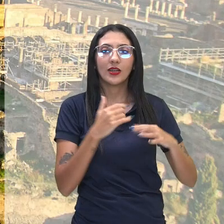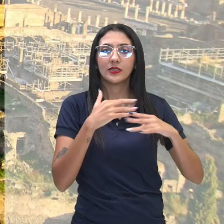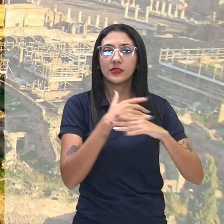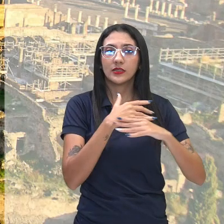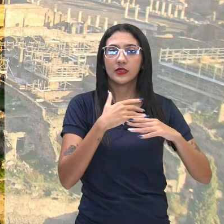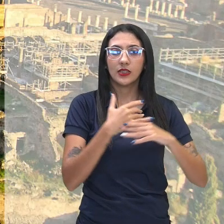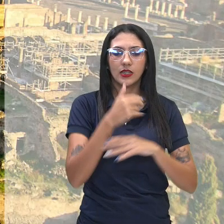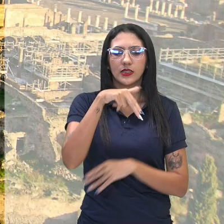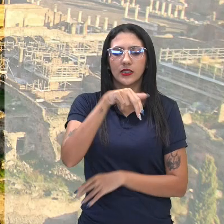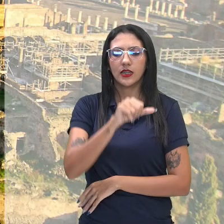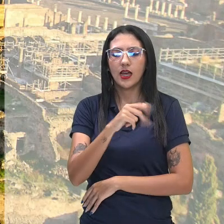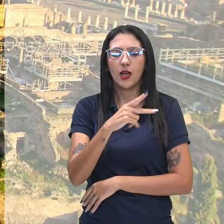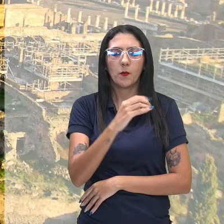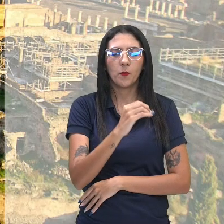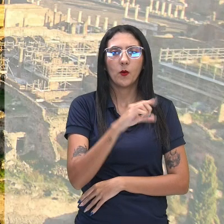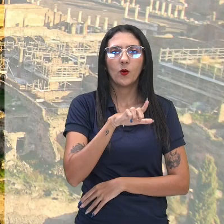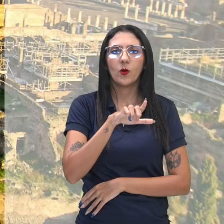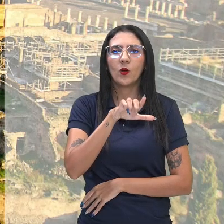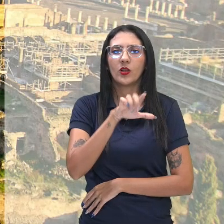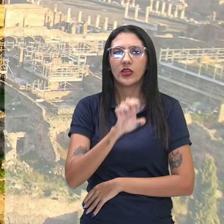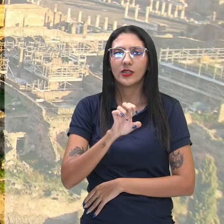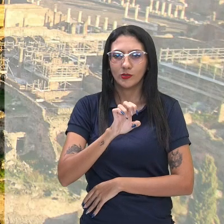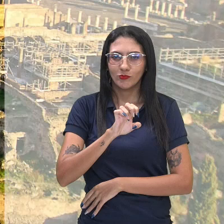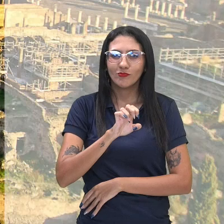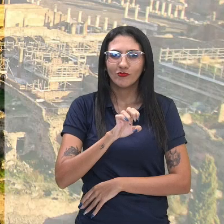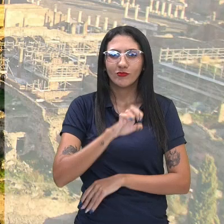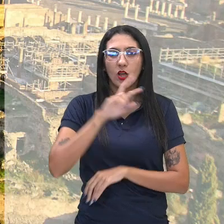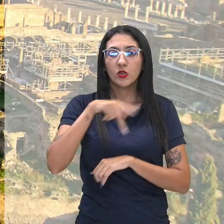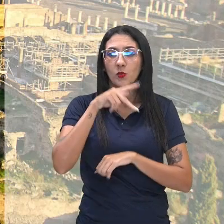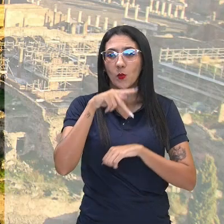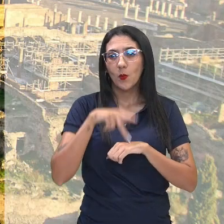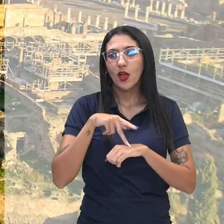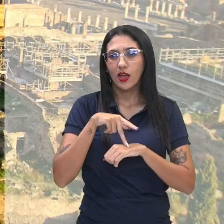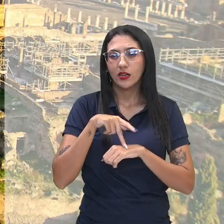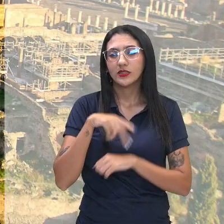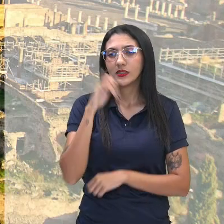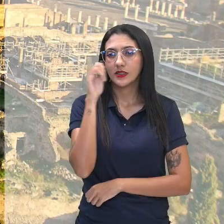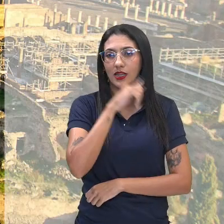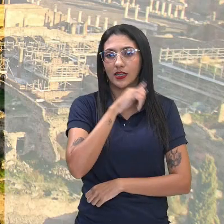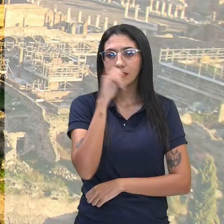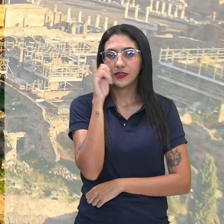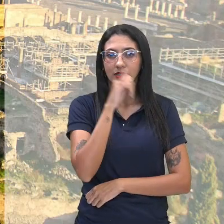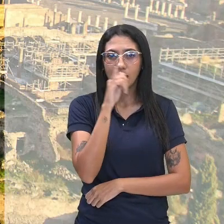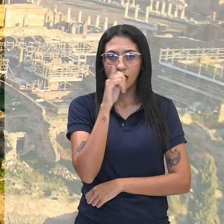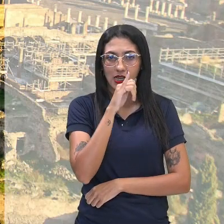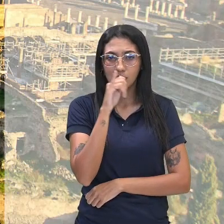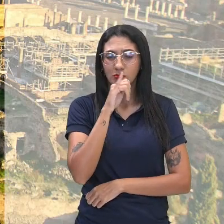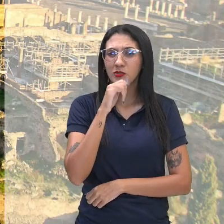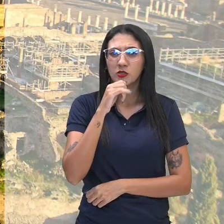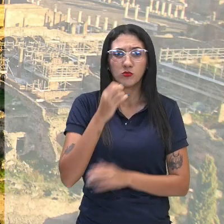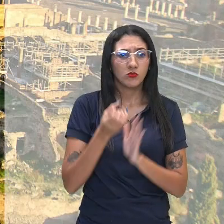cidade de Nápoles, né? Fica lá nessa região de Nápoles, como a gente está observando. Desde